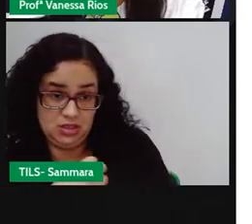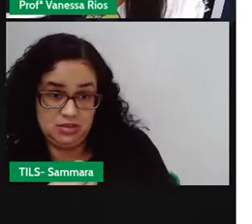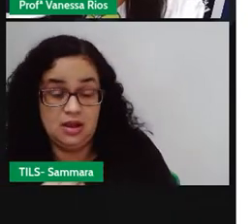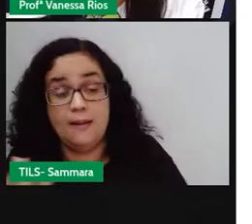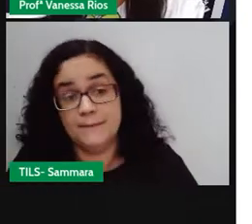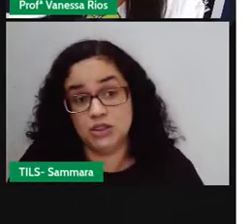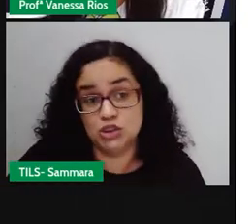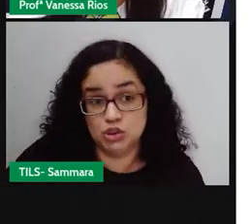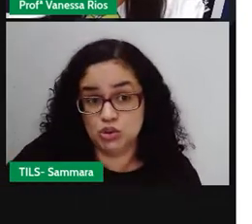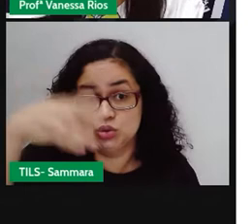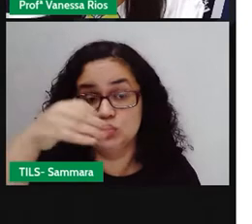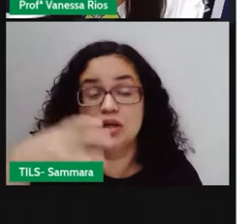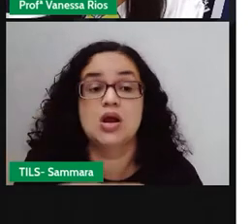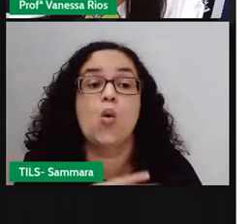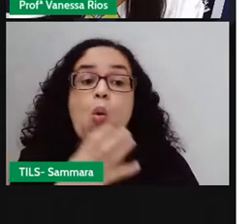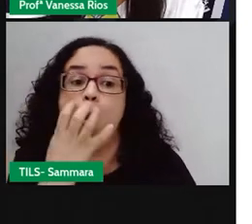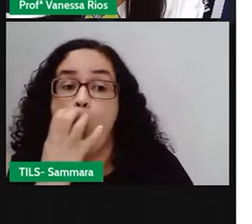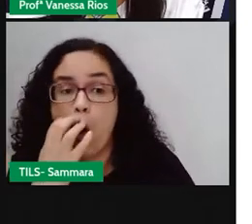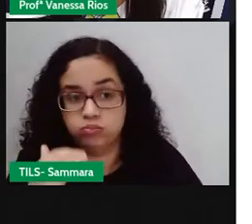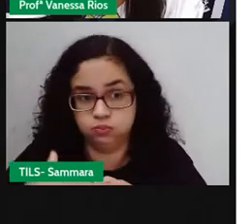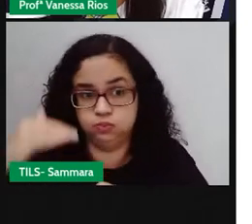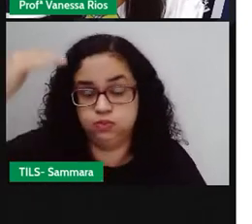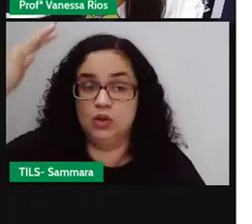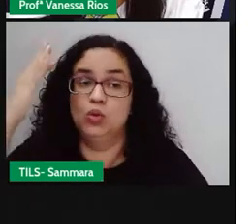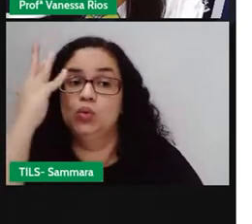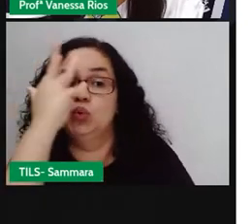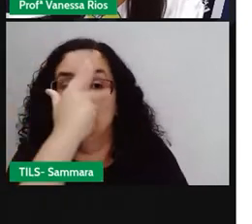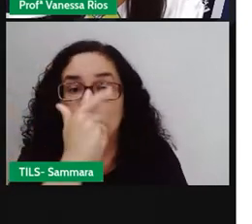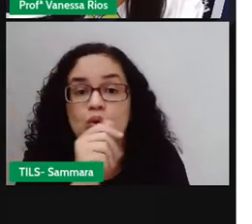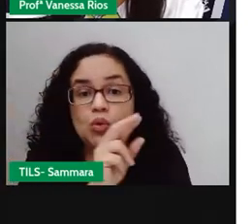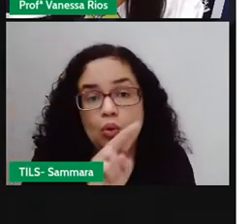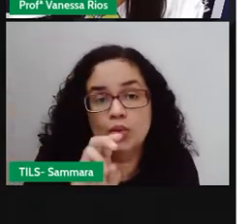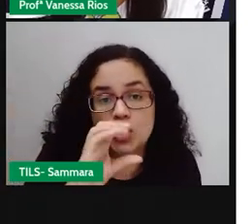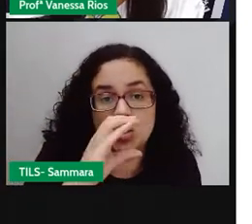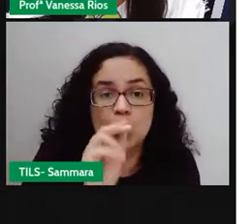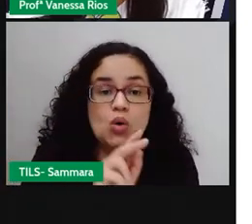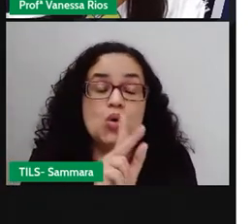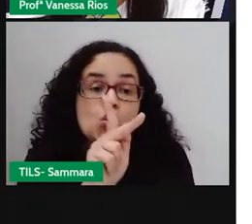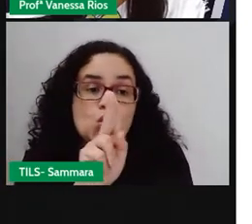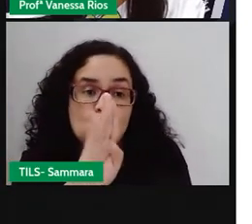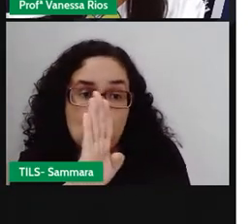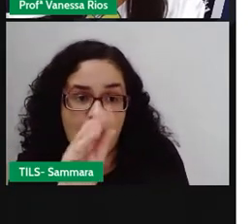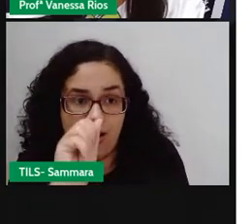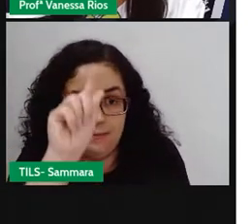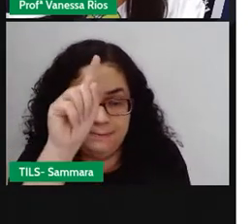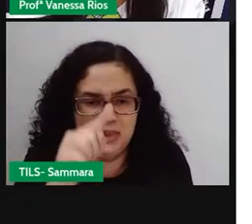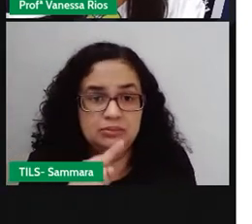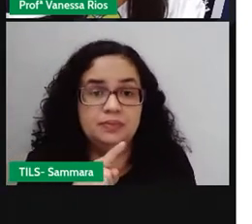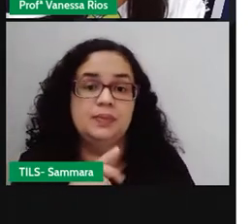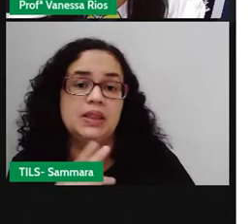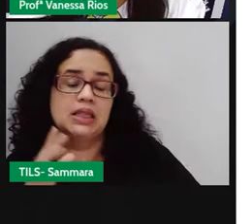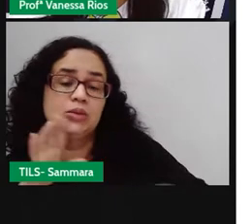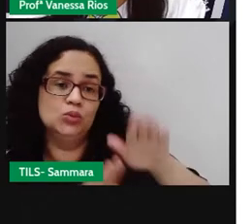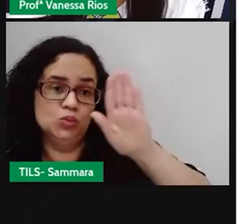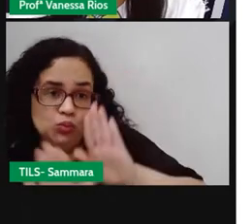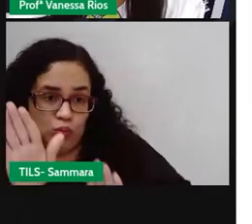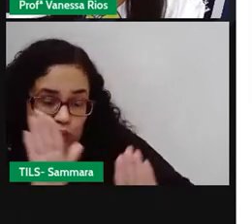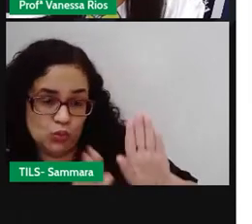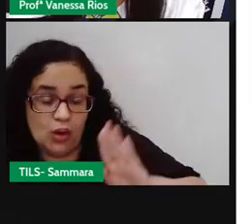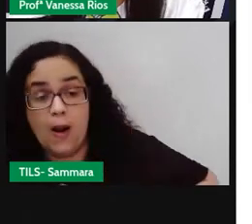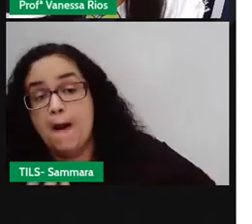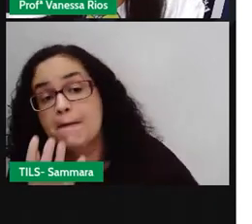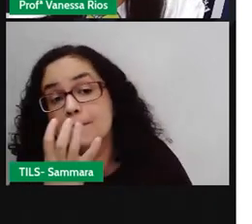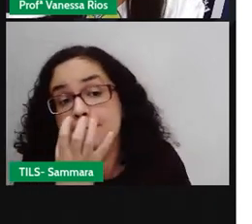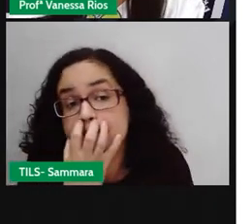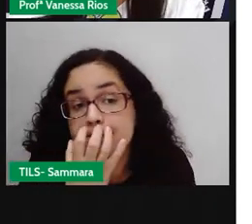caçula, criava um cachorro grande e bonito por nome Cubá. Ela tinha muito cuidado com o